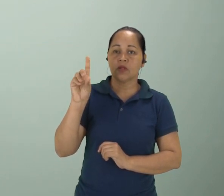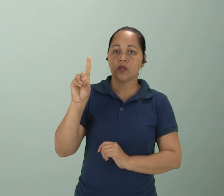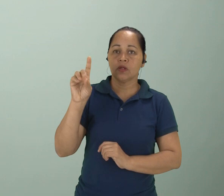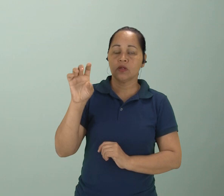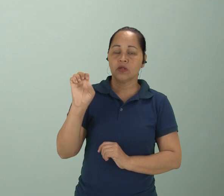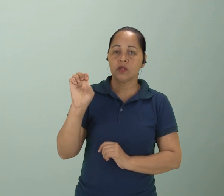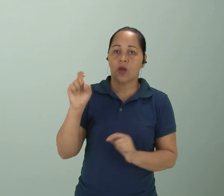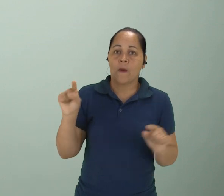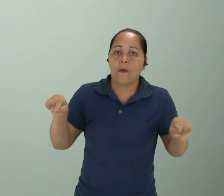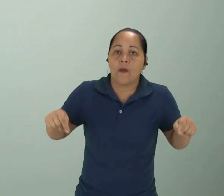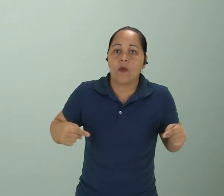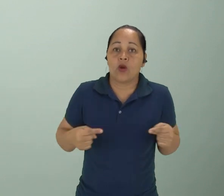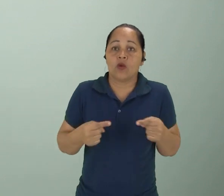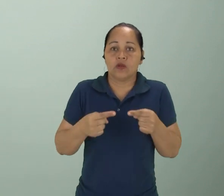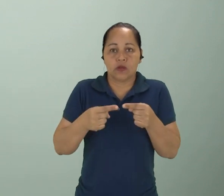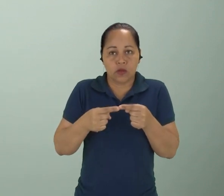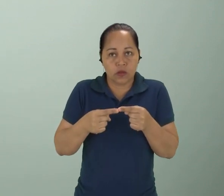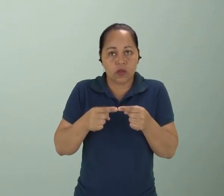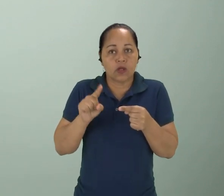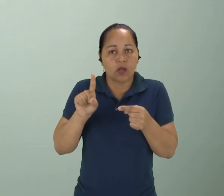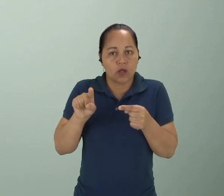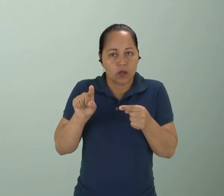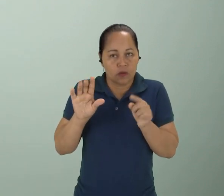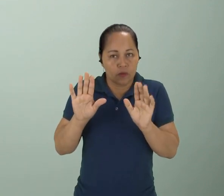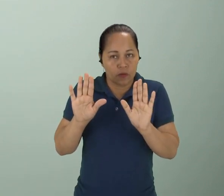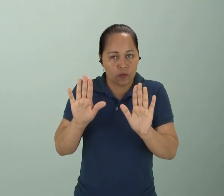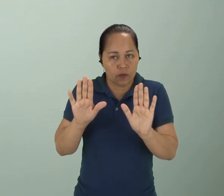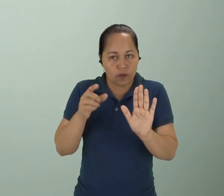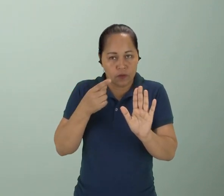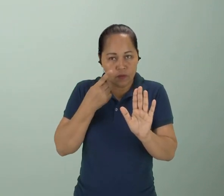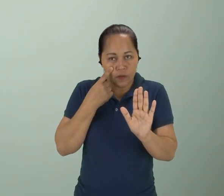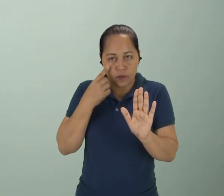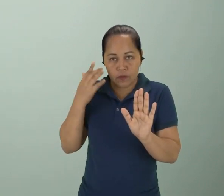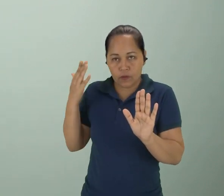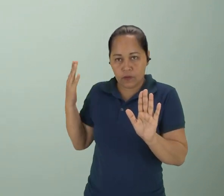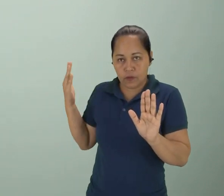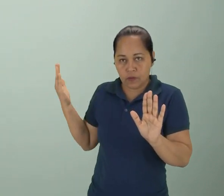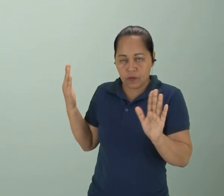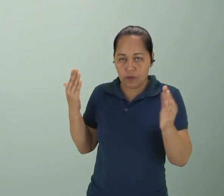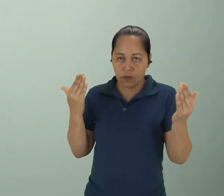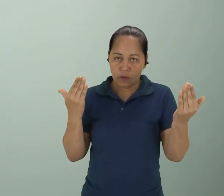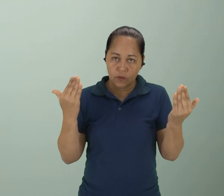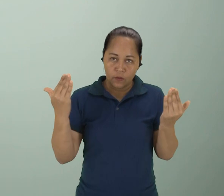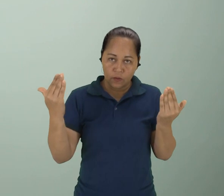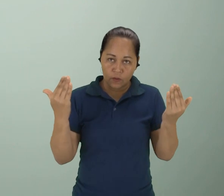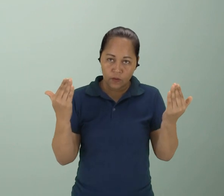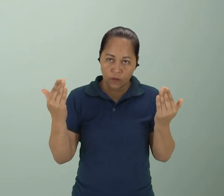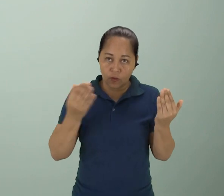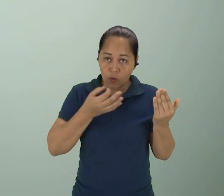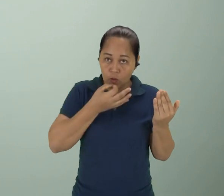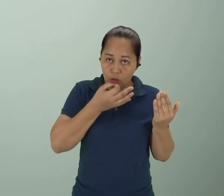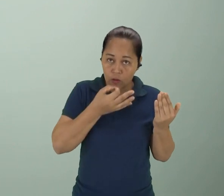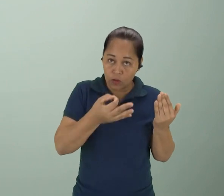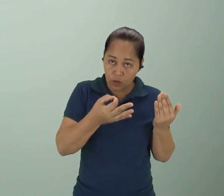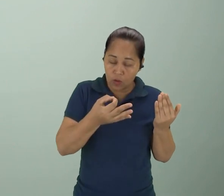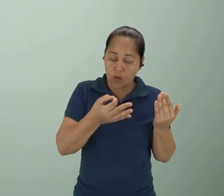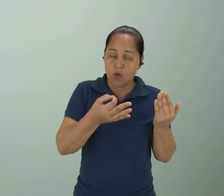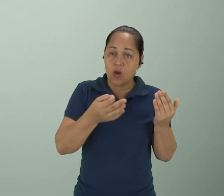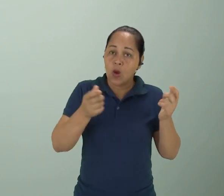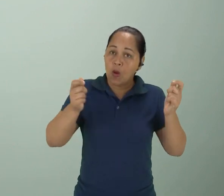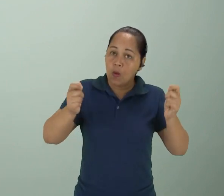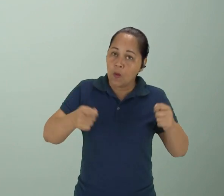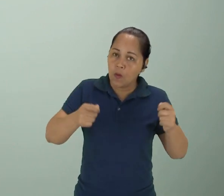conciliar nisso hoje eu vou trazer para vocês os argumentos de ambas as partes para que vocês possam